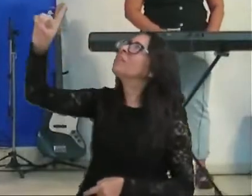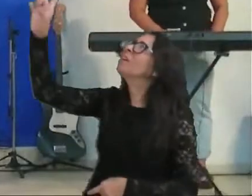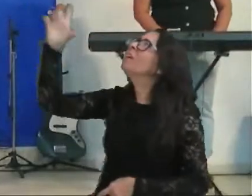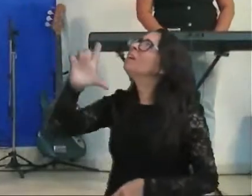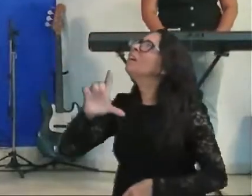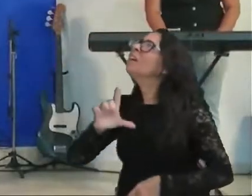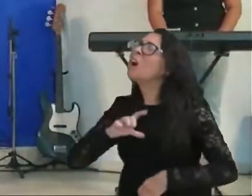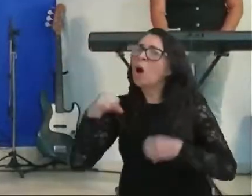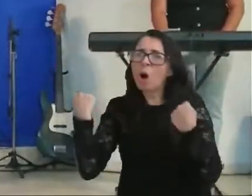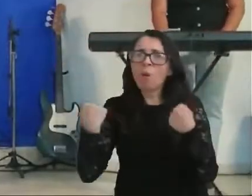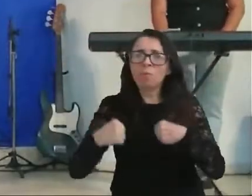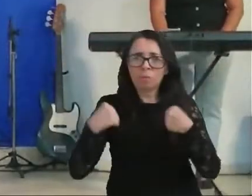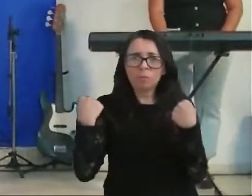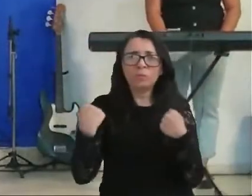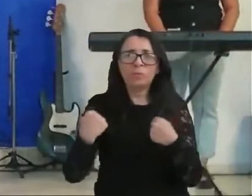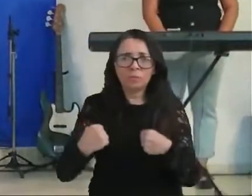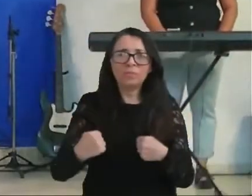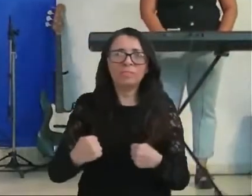confio em ti.